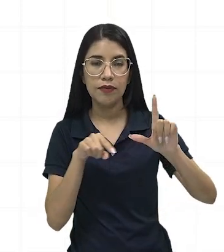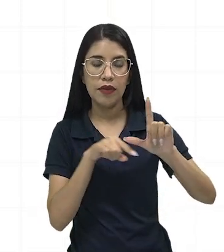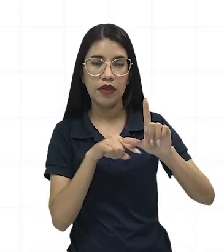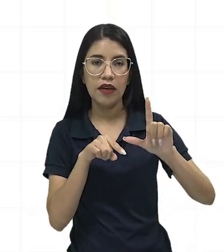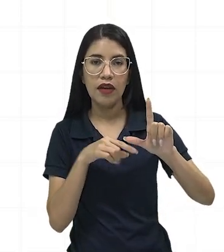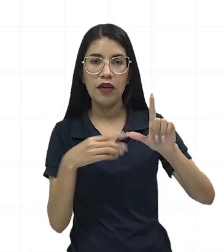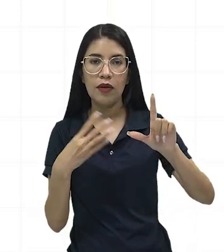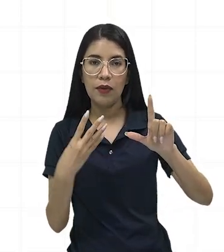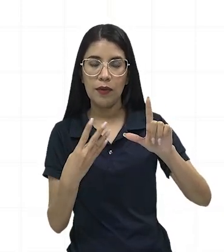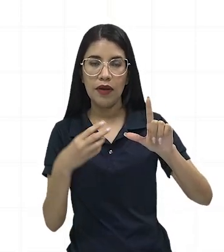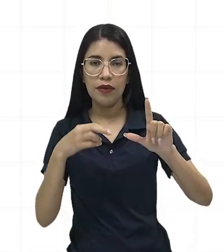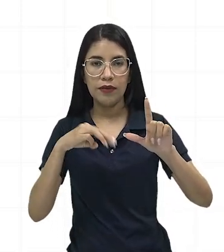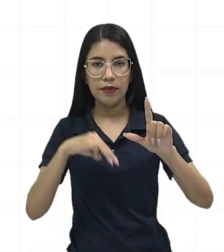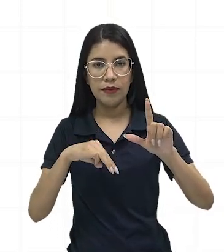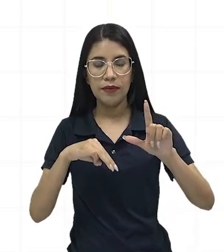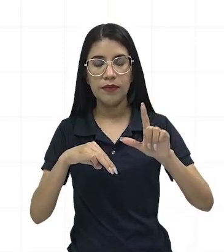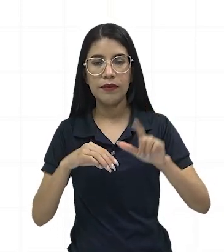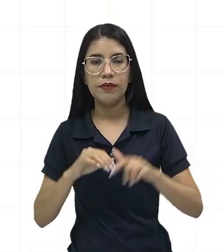Tá aqui.